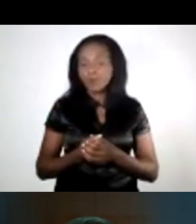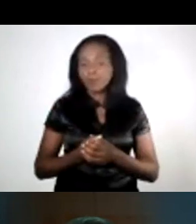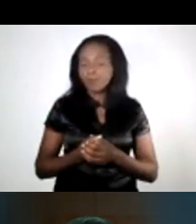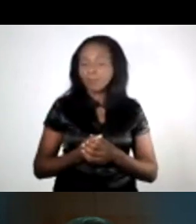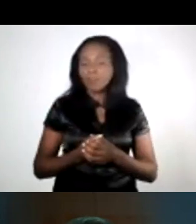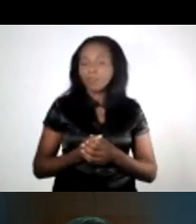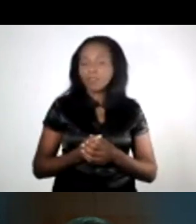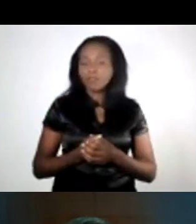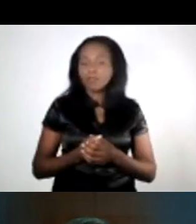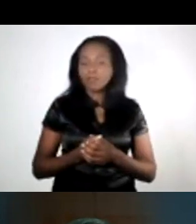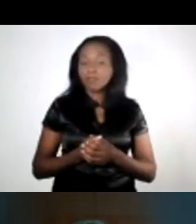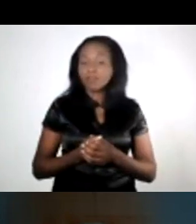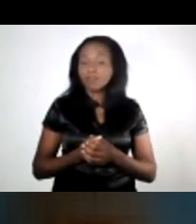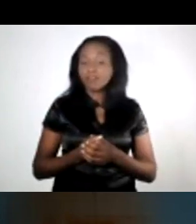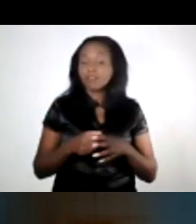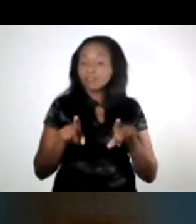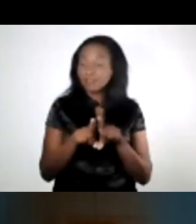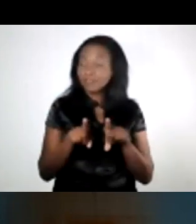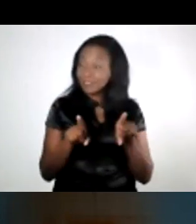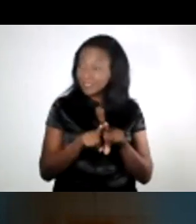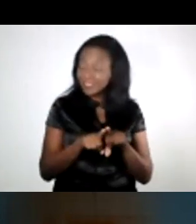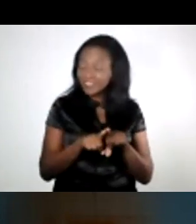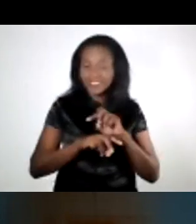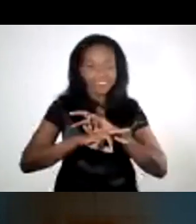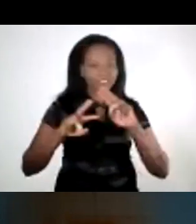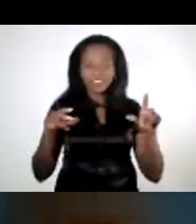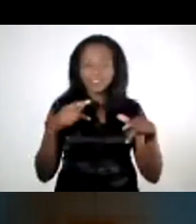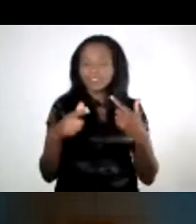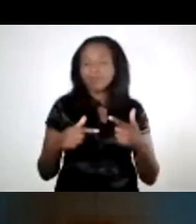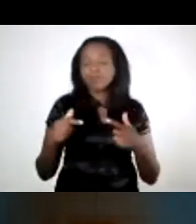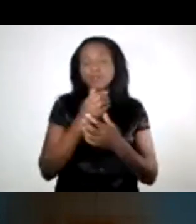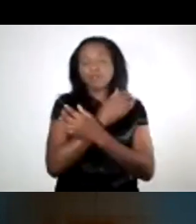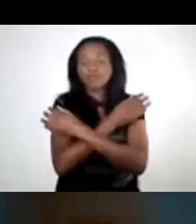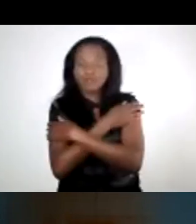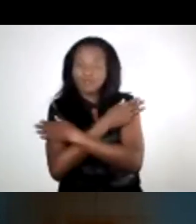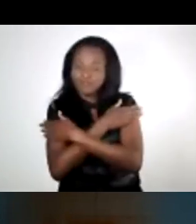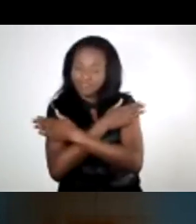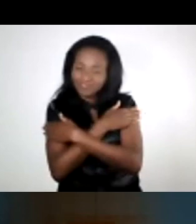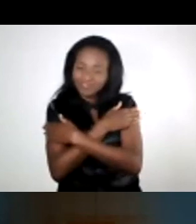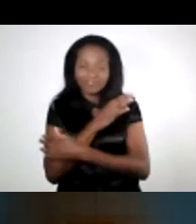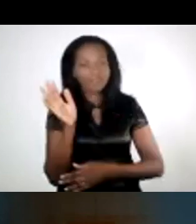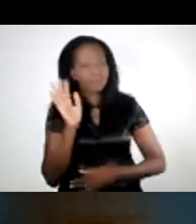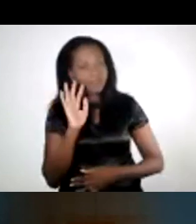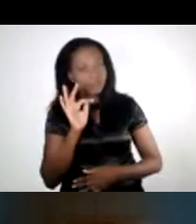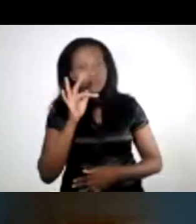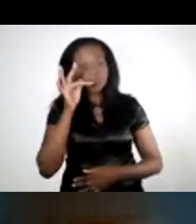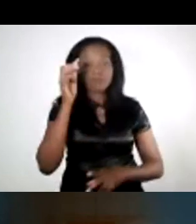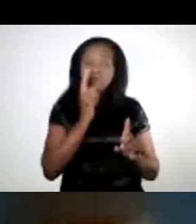acompanhar as nossas atividades. Um grande abraço e até a próxima.